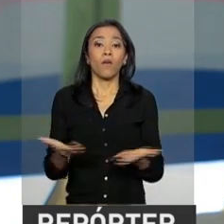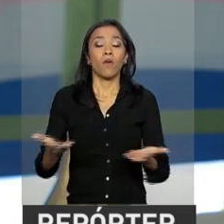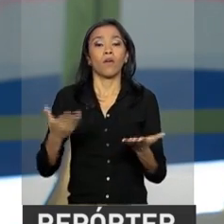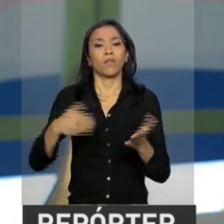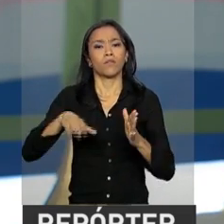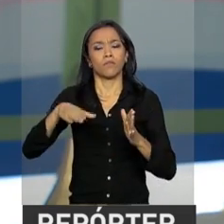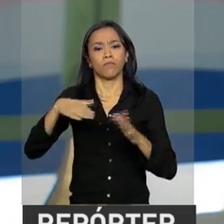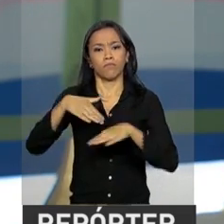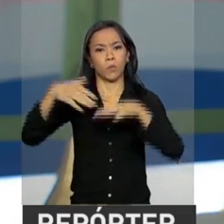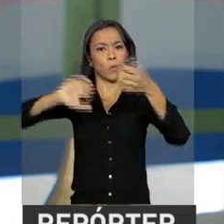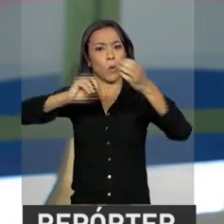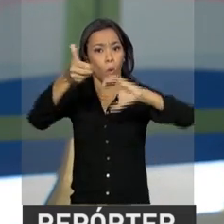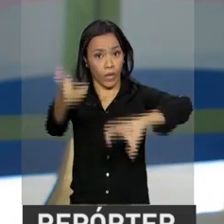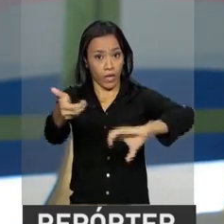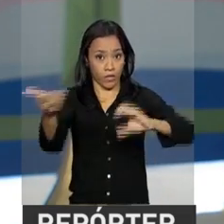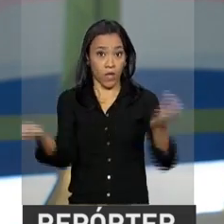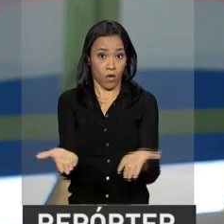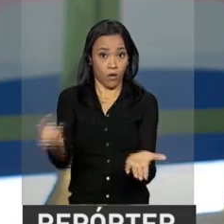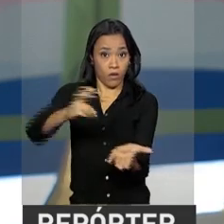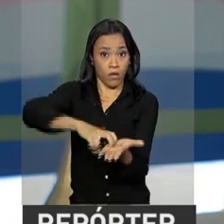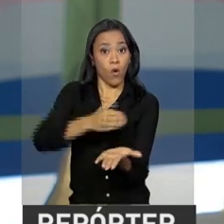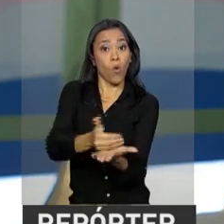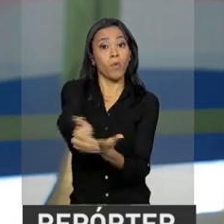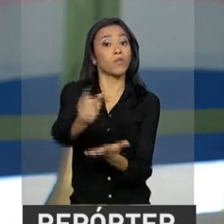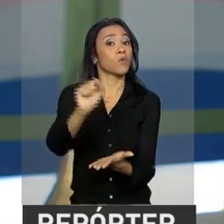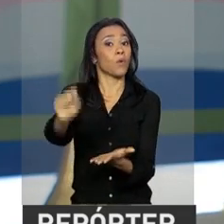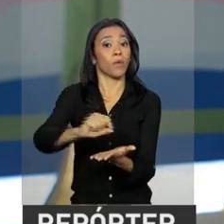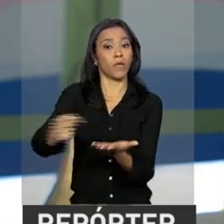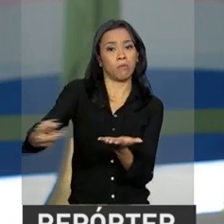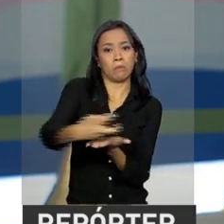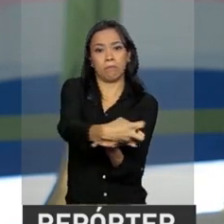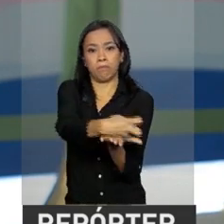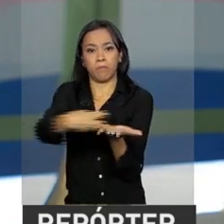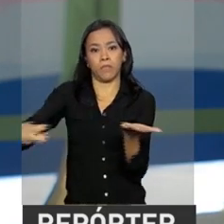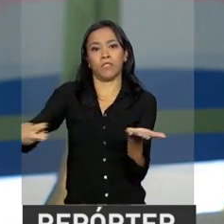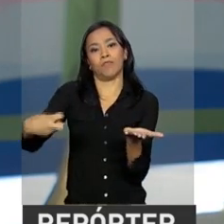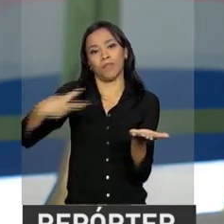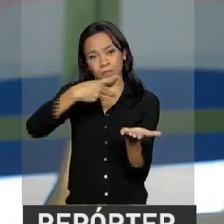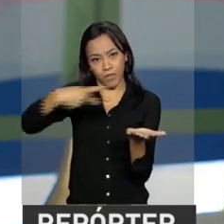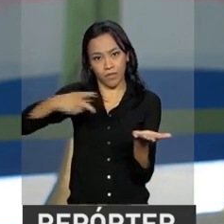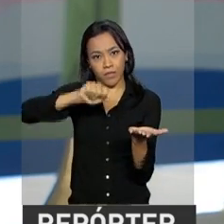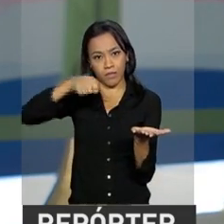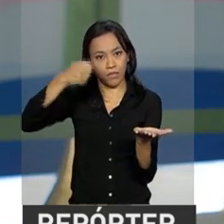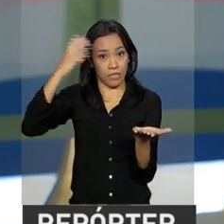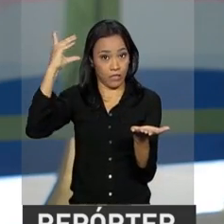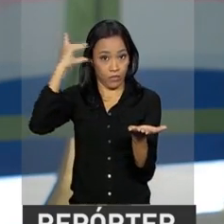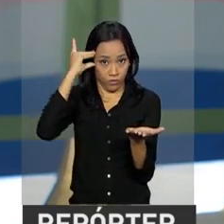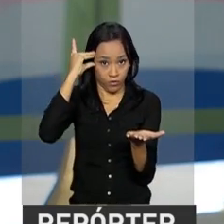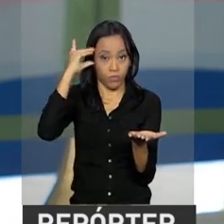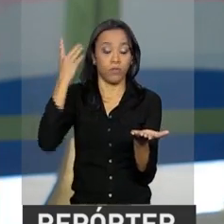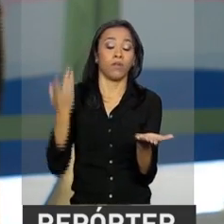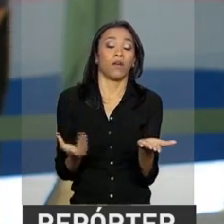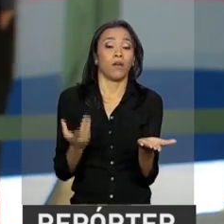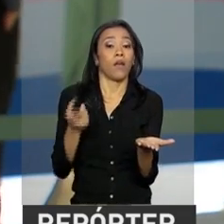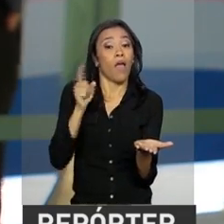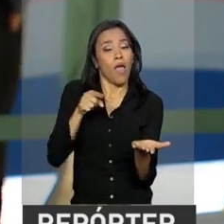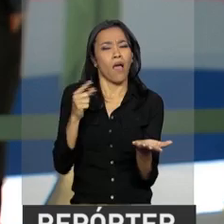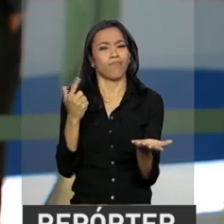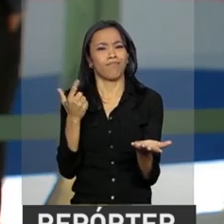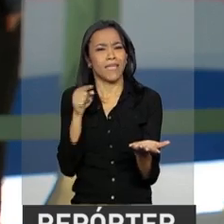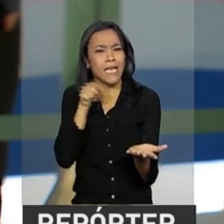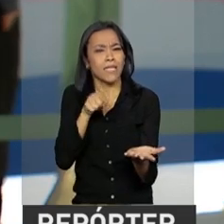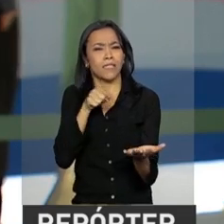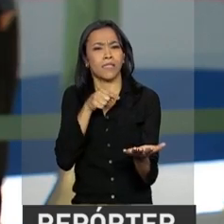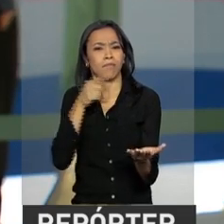Começou agora pela manhã o julgamento final do processo de impeachment da presidente afastado a Dilma Rousseff a previsão